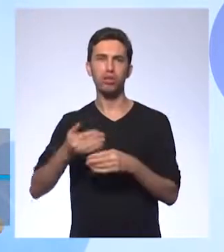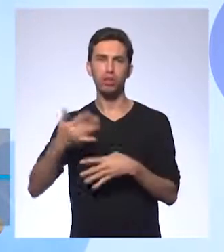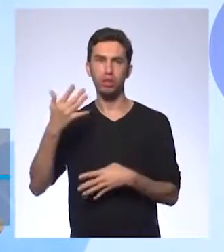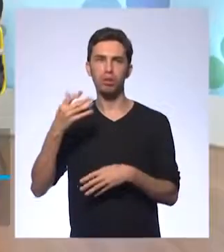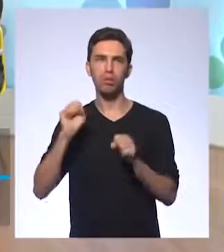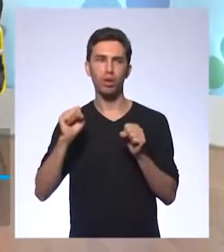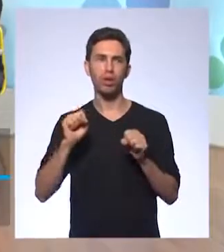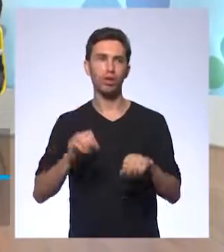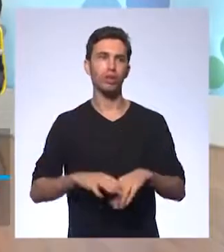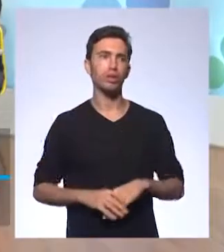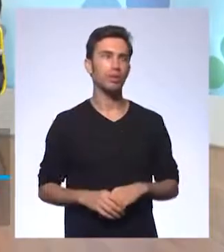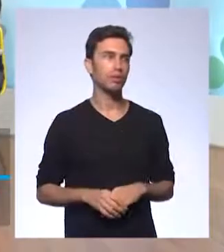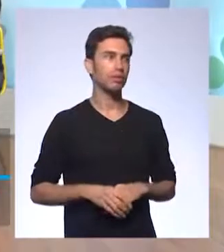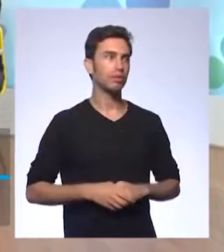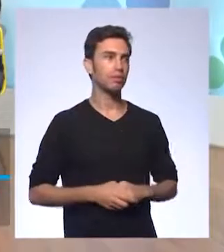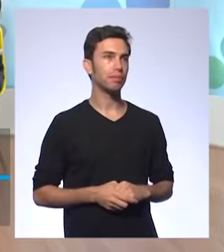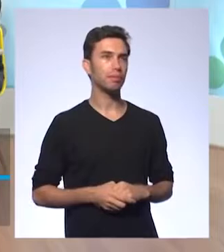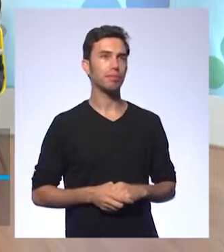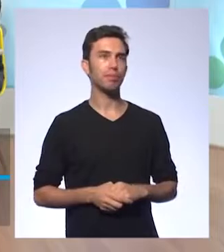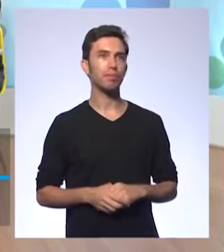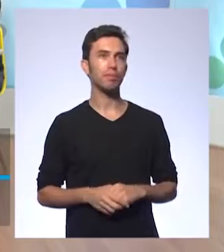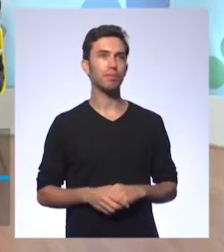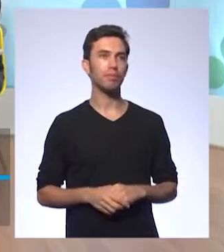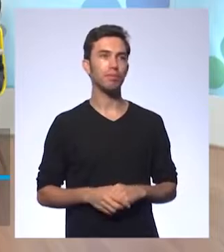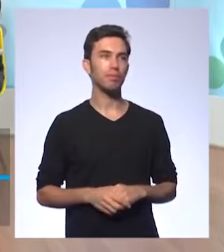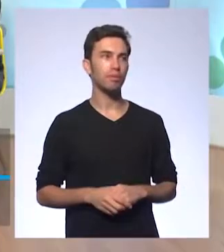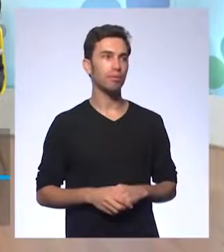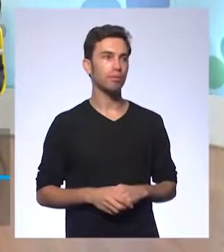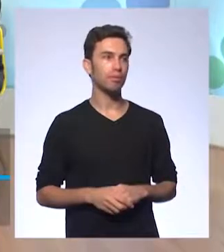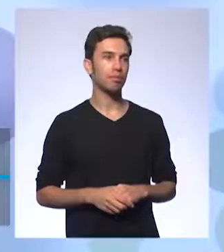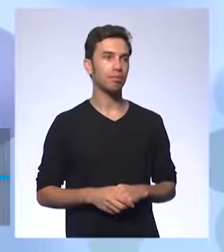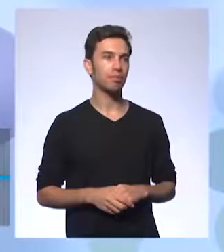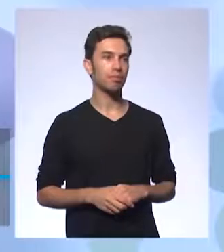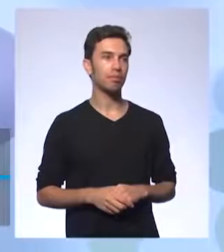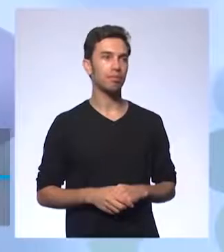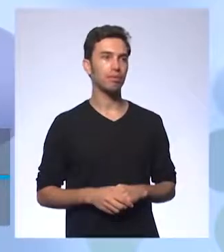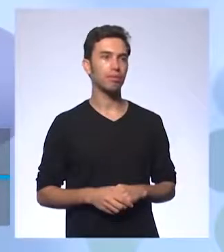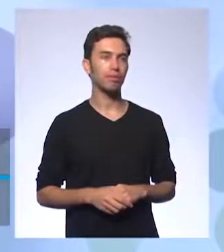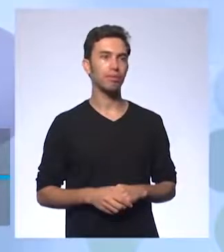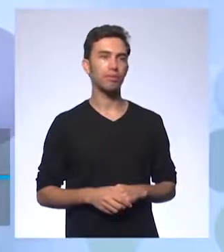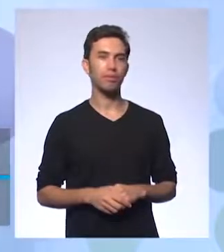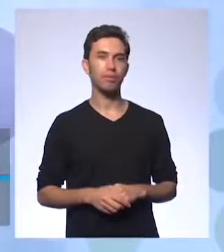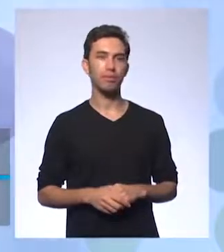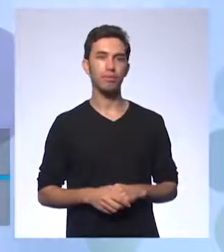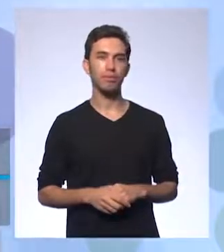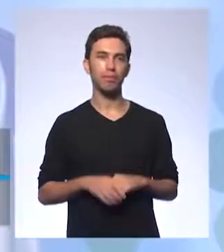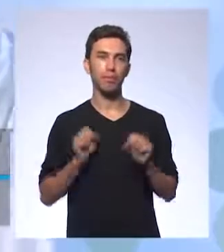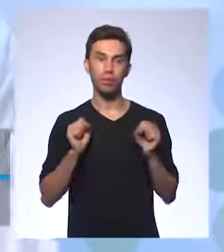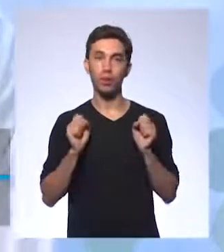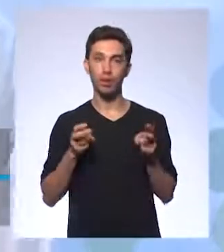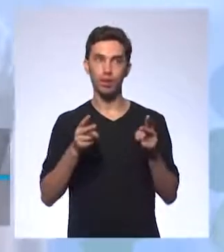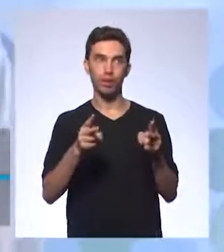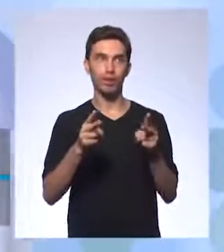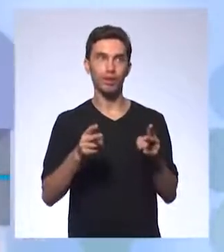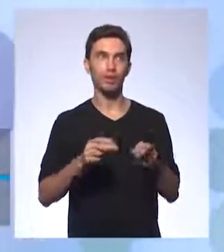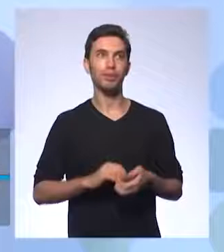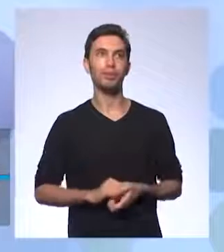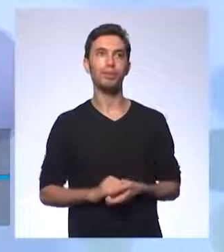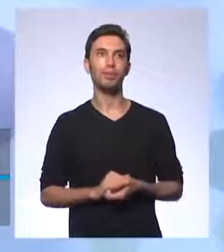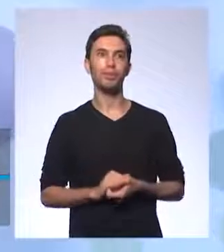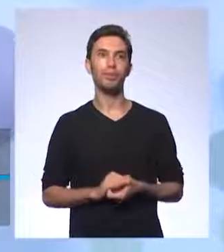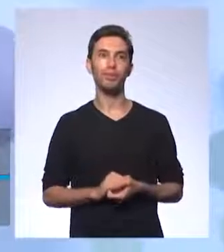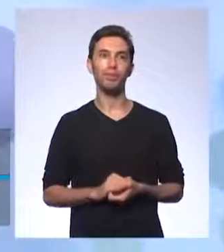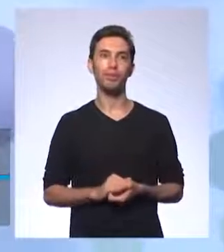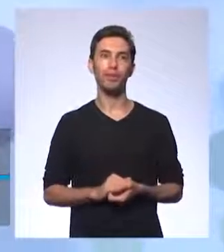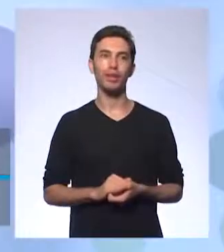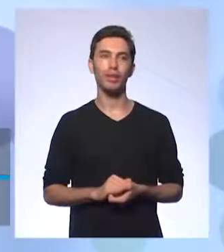o chat aberto. Bom, muito bem. Posso prosseguir aqui? Ó,